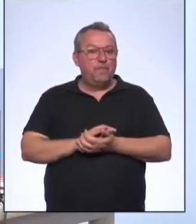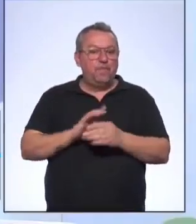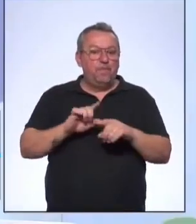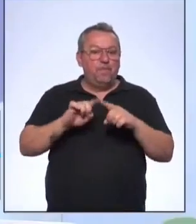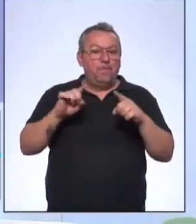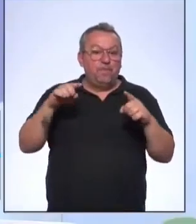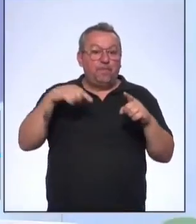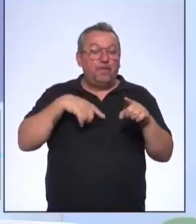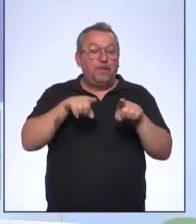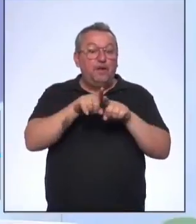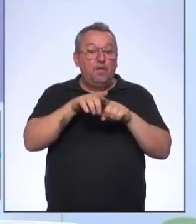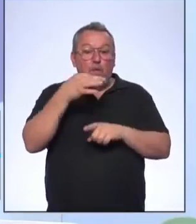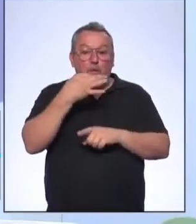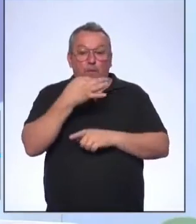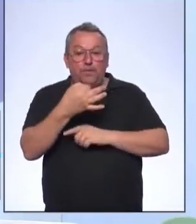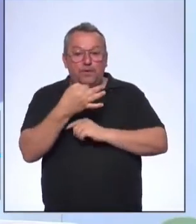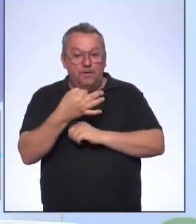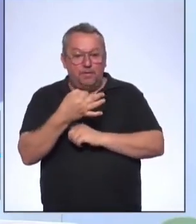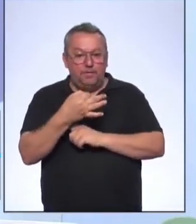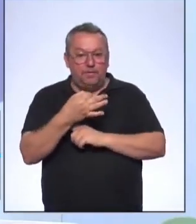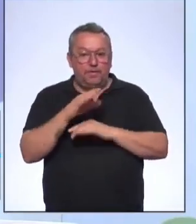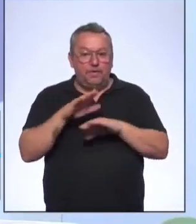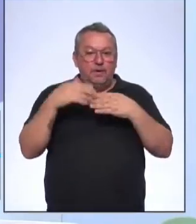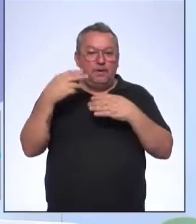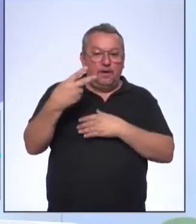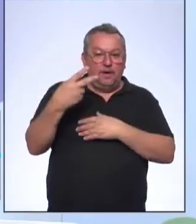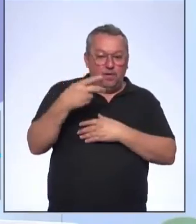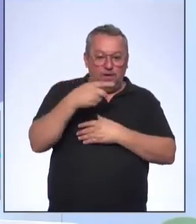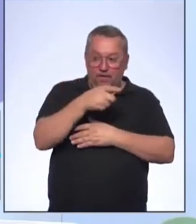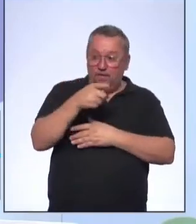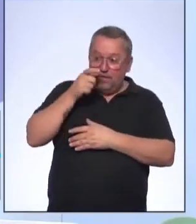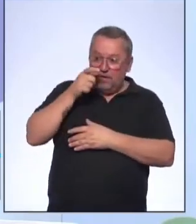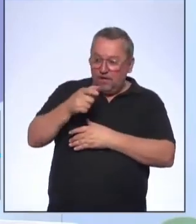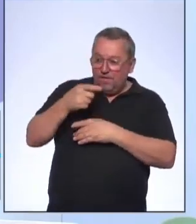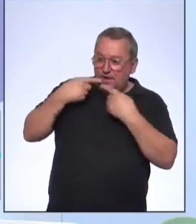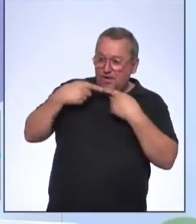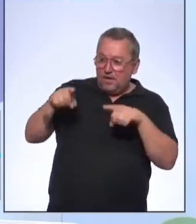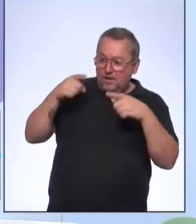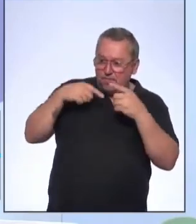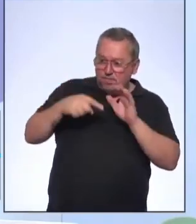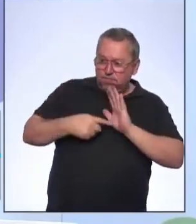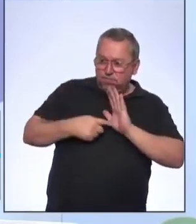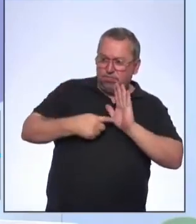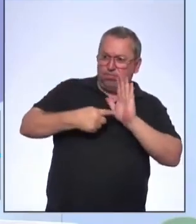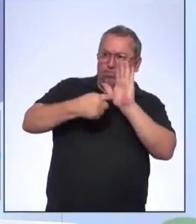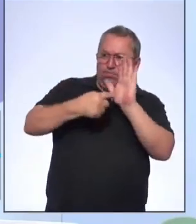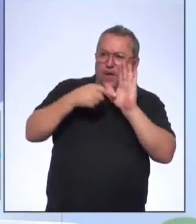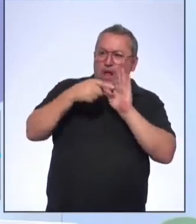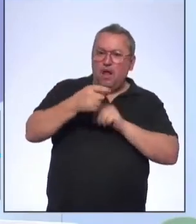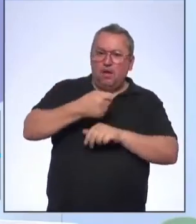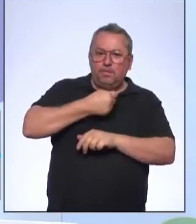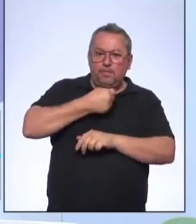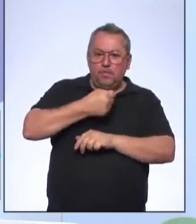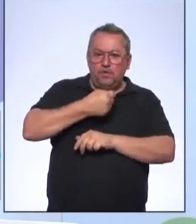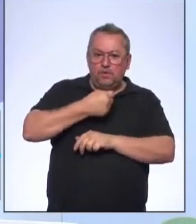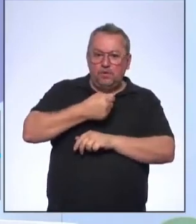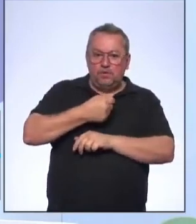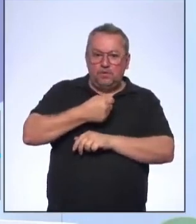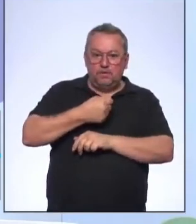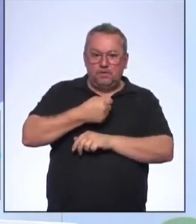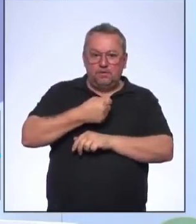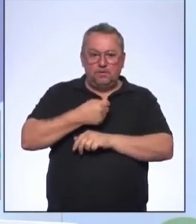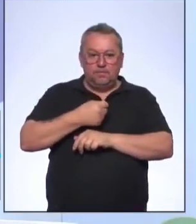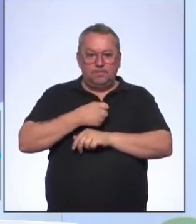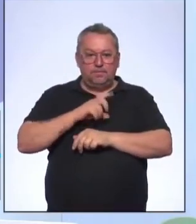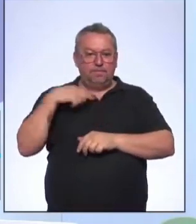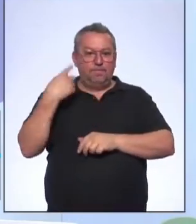mas aqui então ele teve uma opinião, né? E aí a segunda é: você vê crítica explícita aparente nessa reportagem? Aí